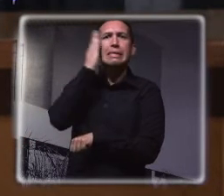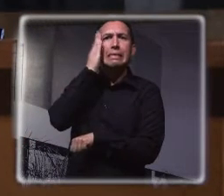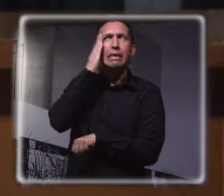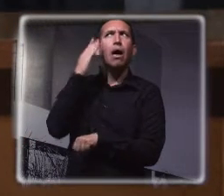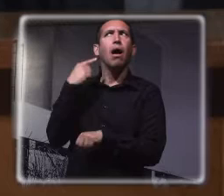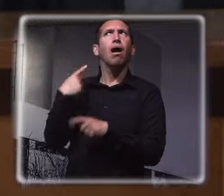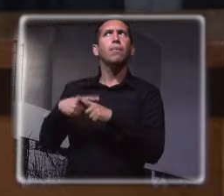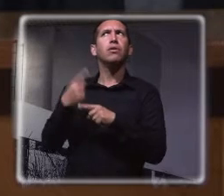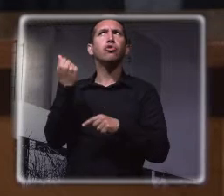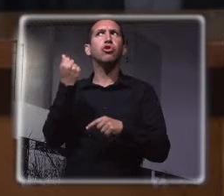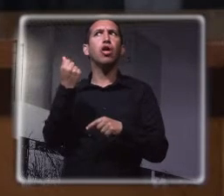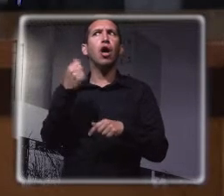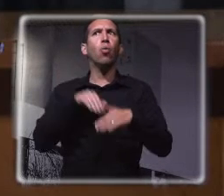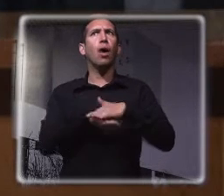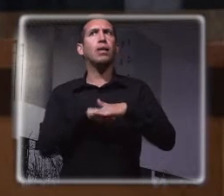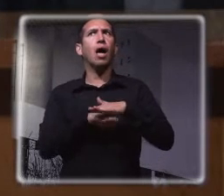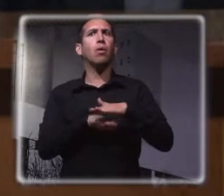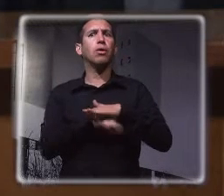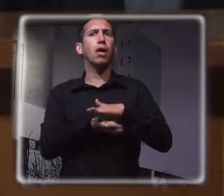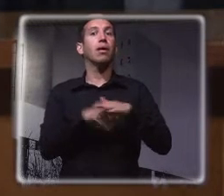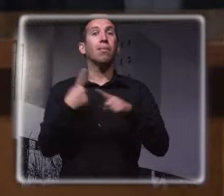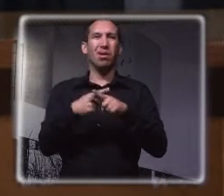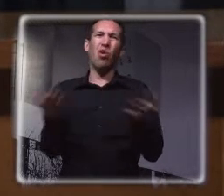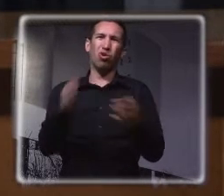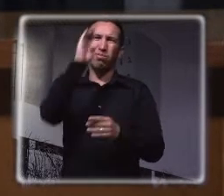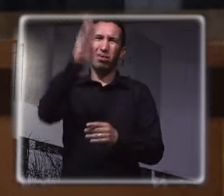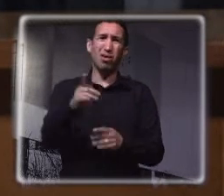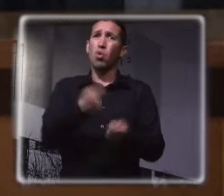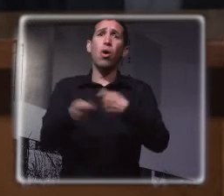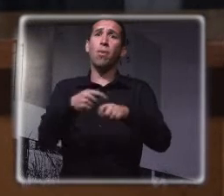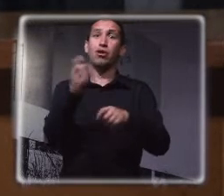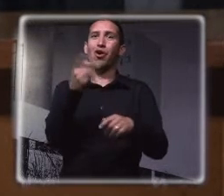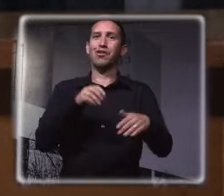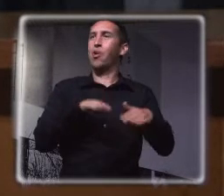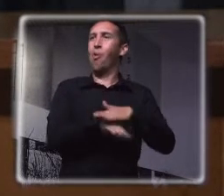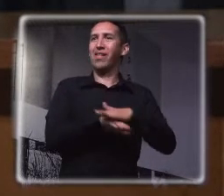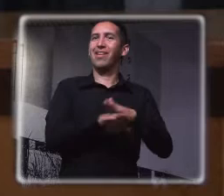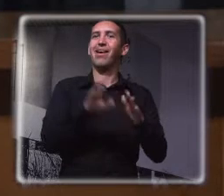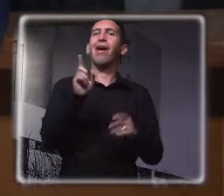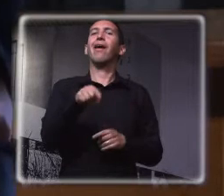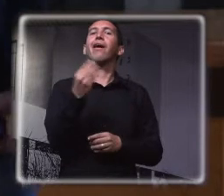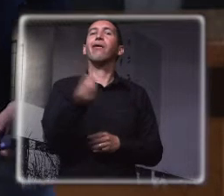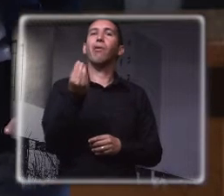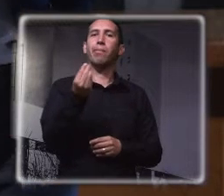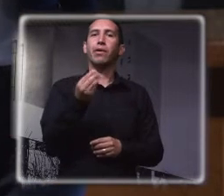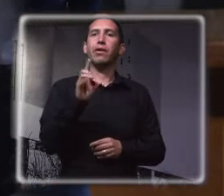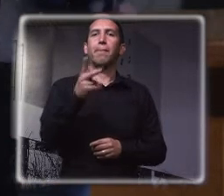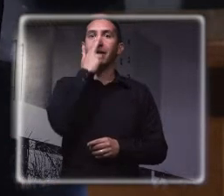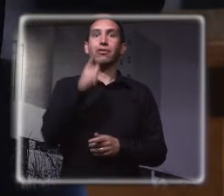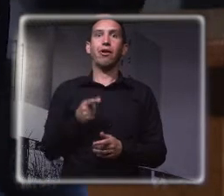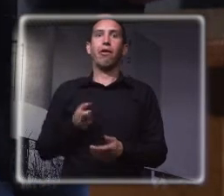necessidade de poupar. O brasileiro, de modo geral, vive numa economia que não é uma economia de poupança. né? É uma economia de